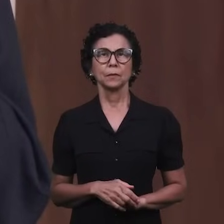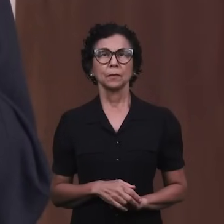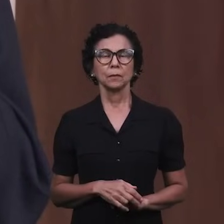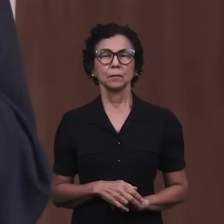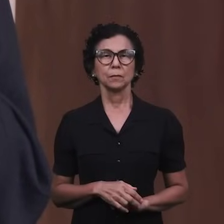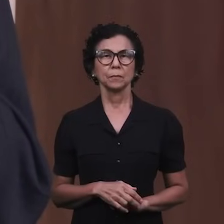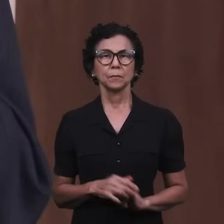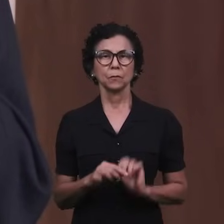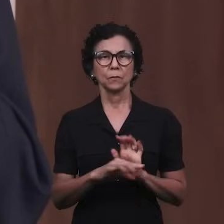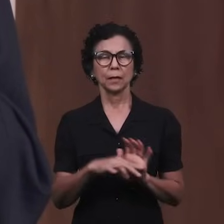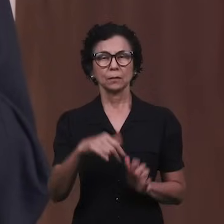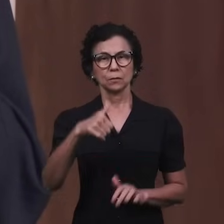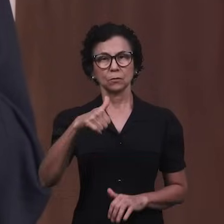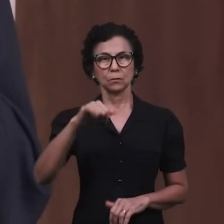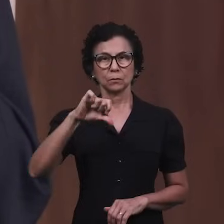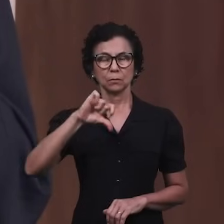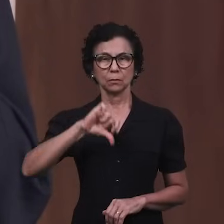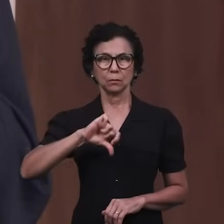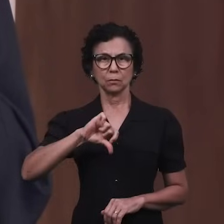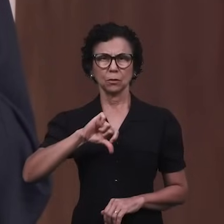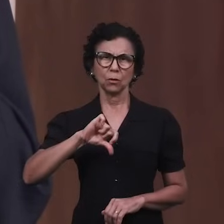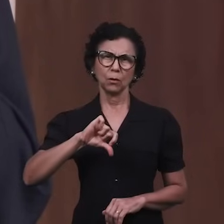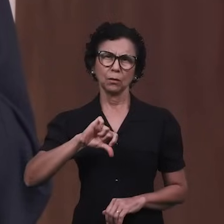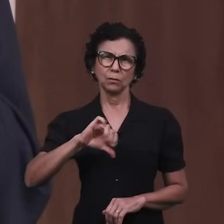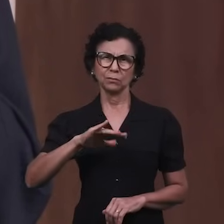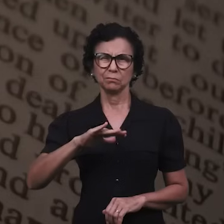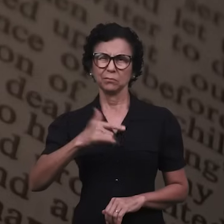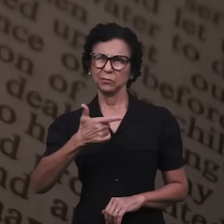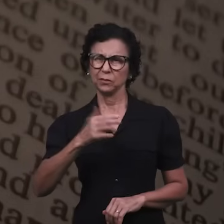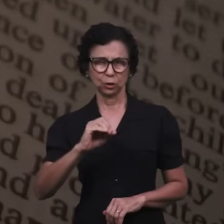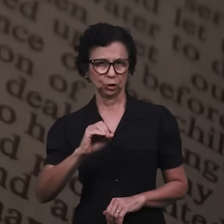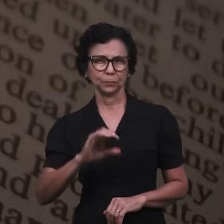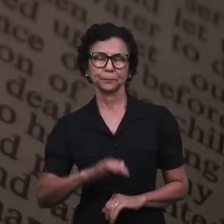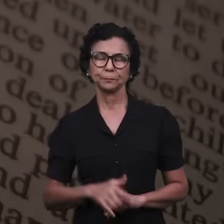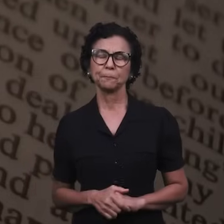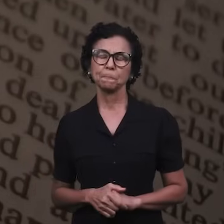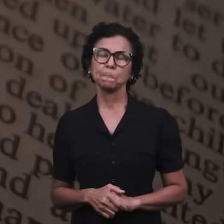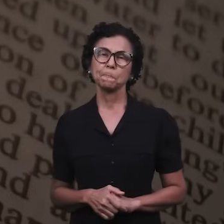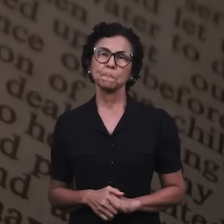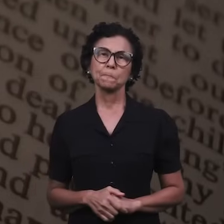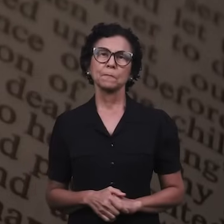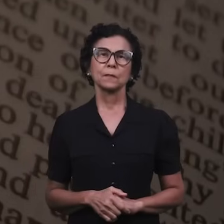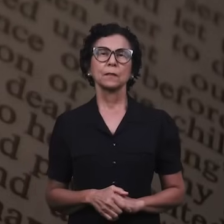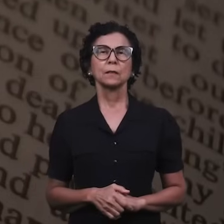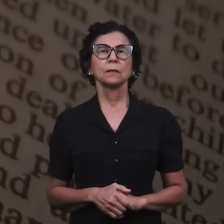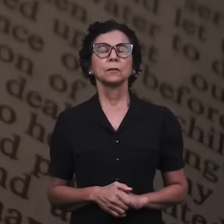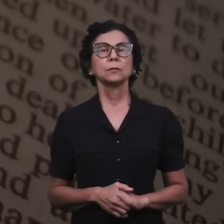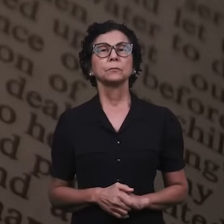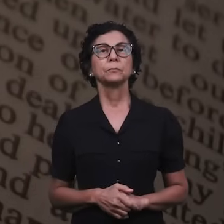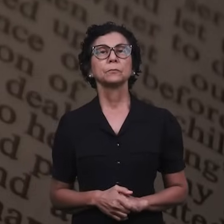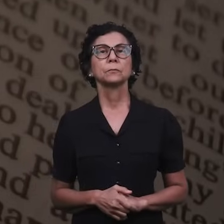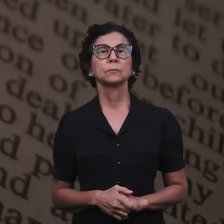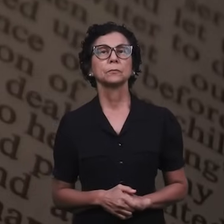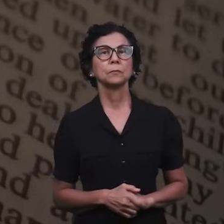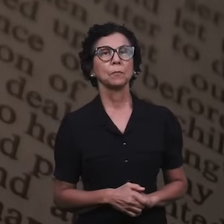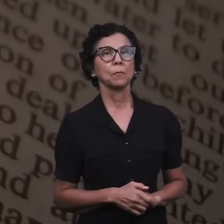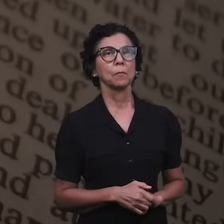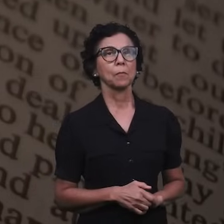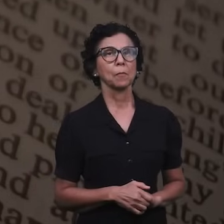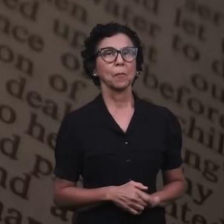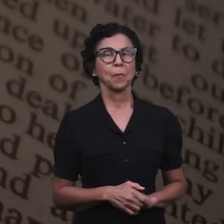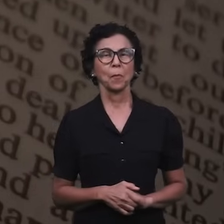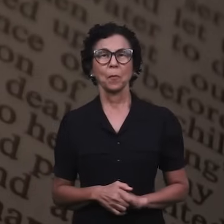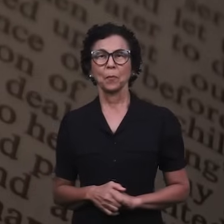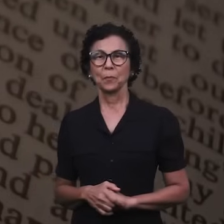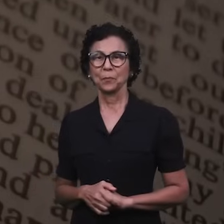no versos a partir do 19 e 20. A palavra diz assim,